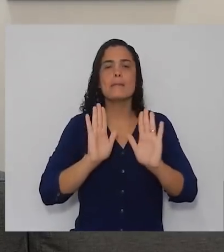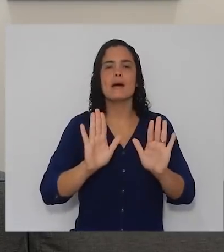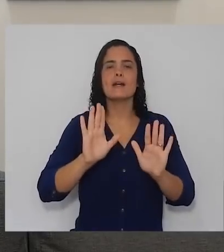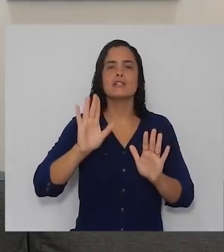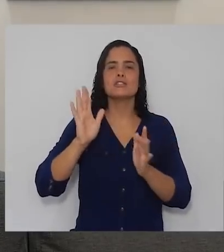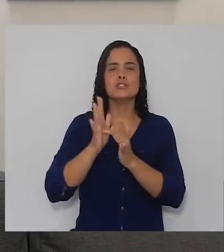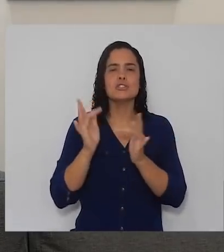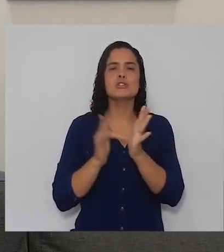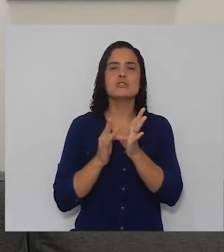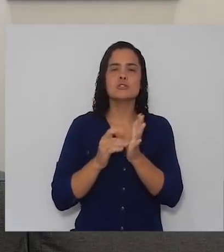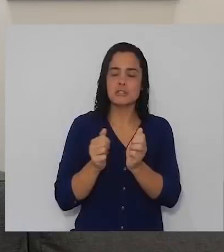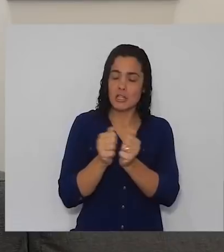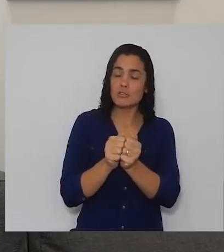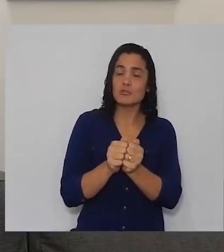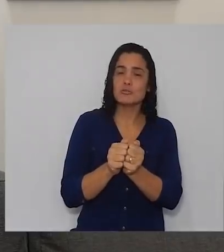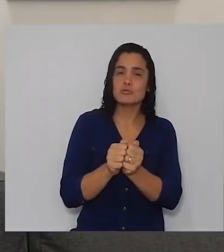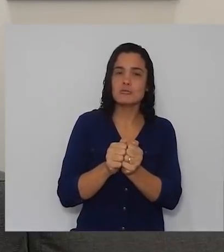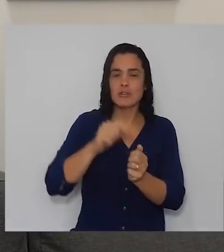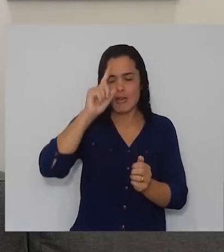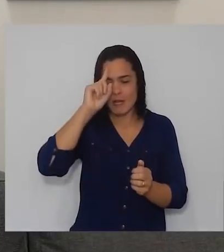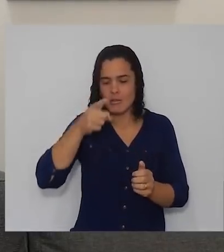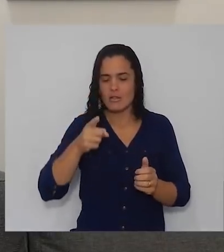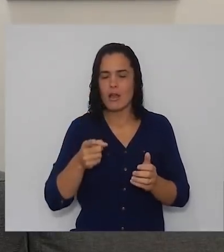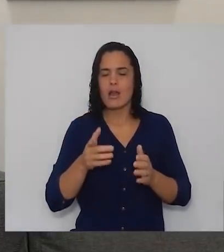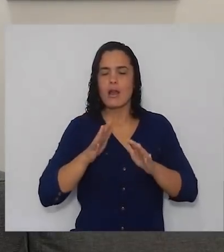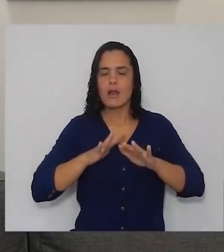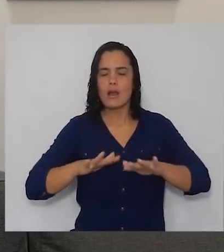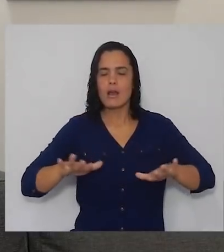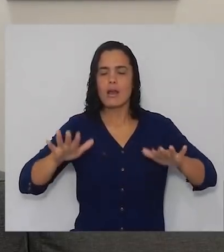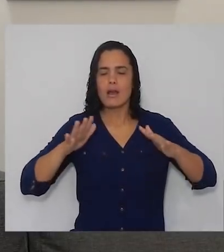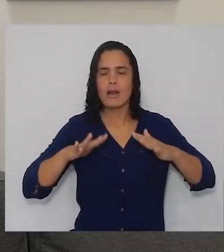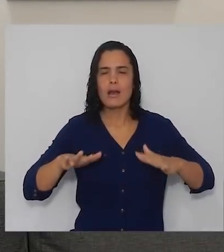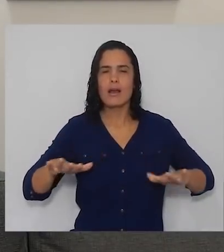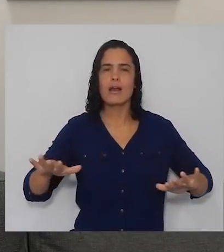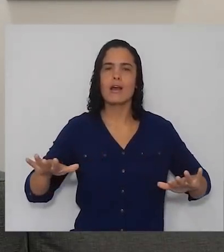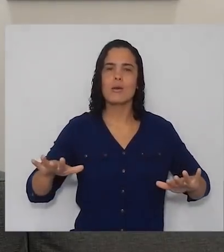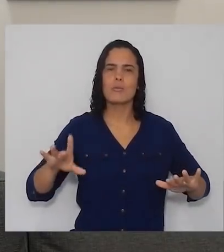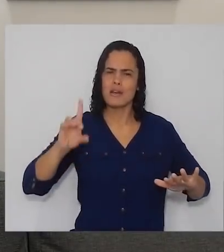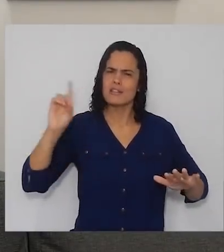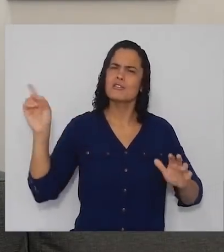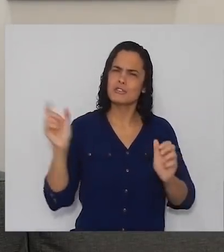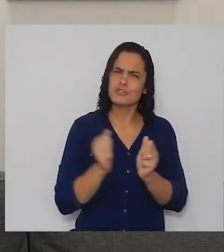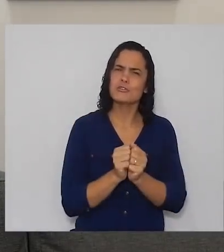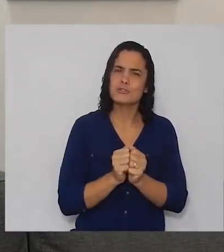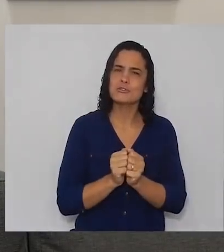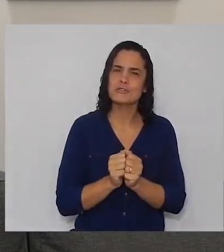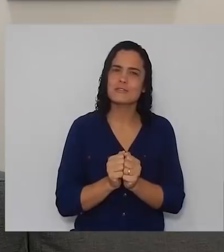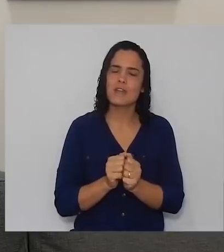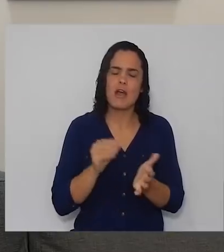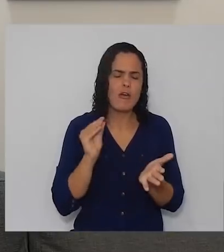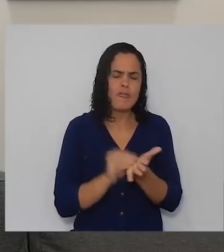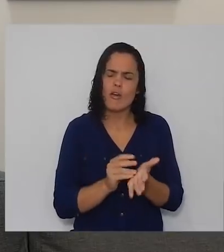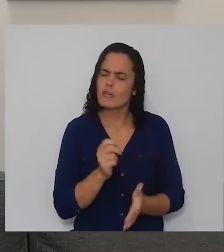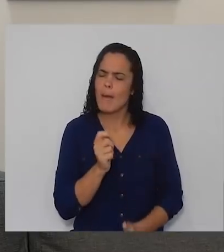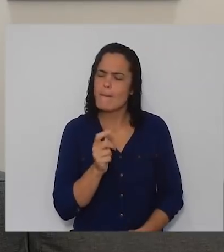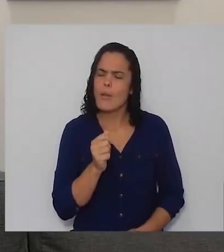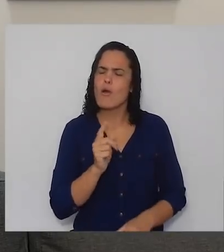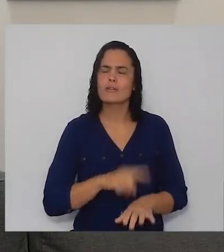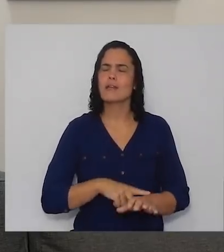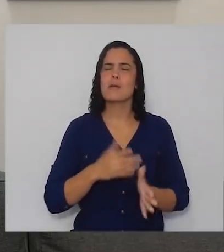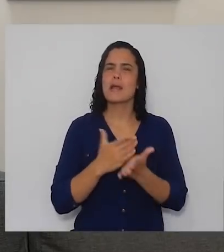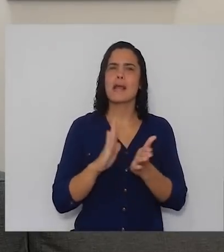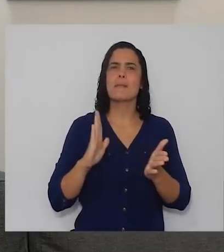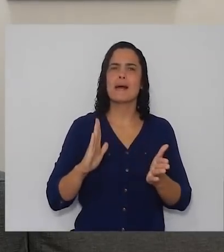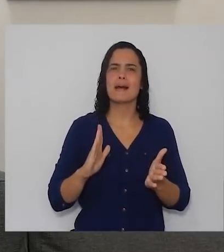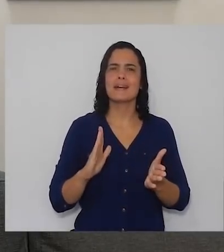espera está longo demais, mas eu quero lembrar você, falta menos tempo do que faltava quando tudo isso começou. E Deus